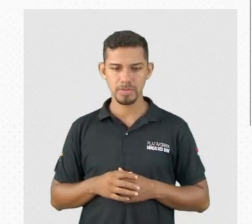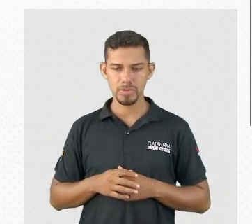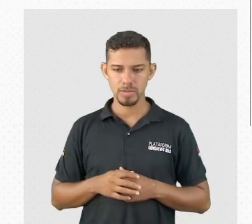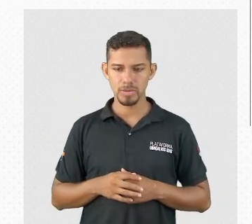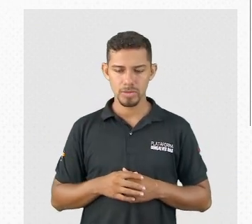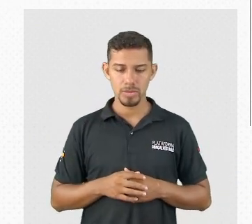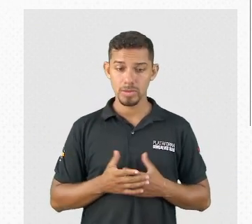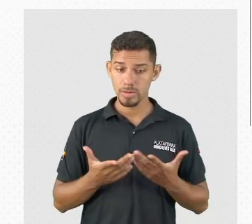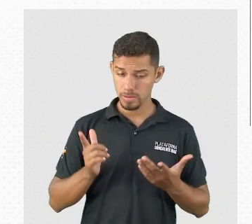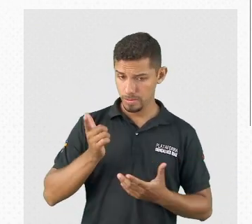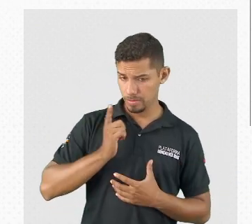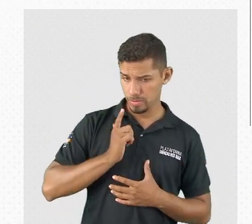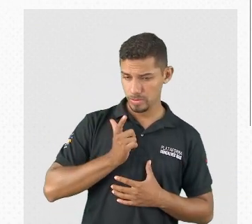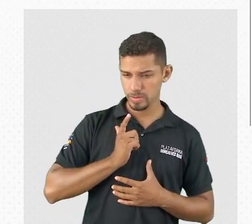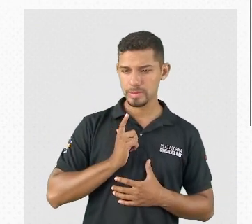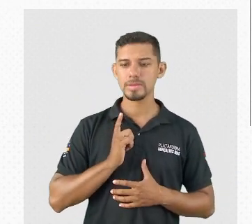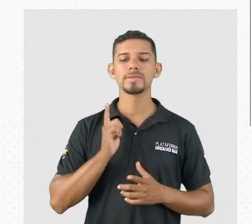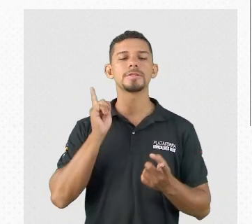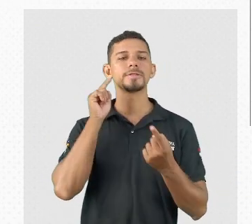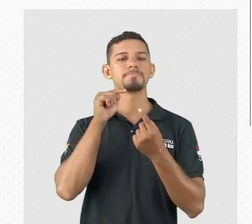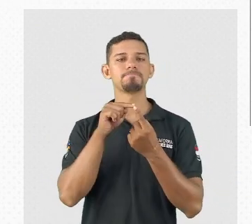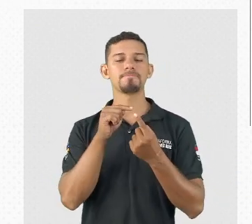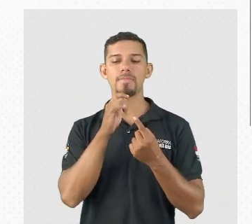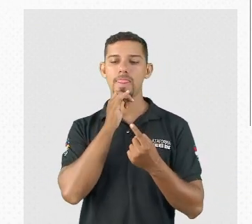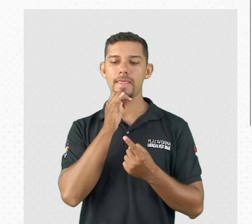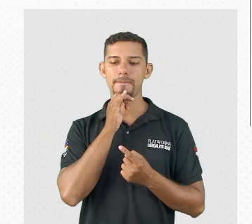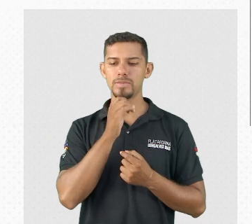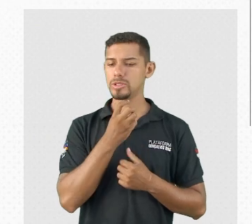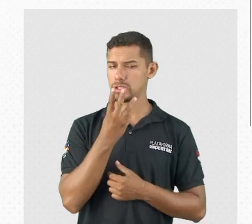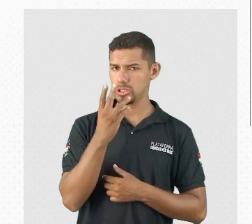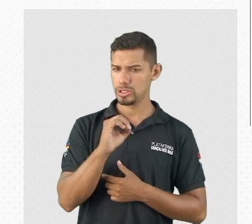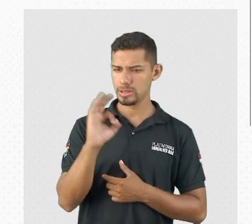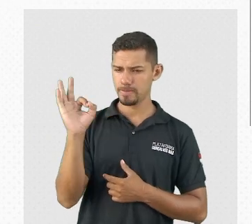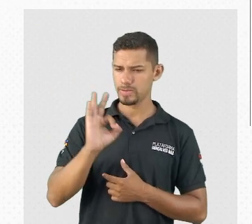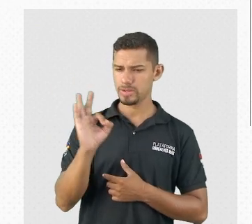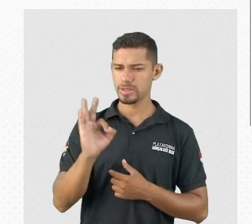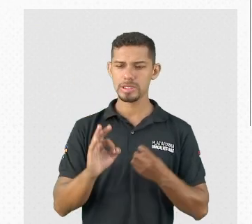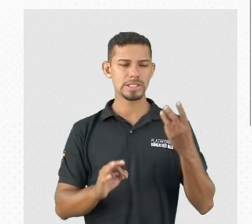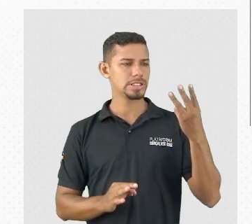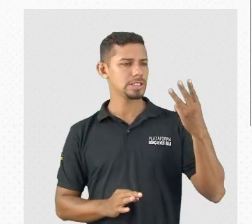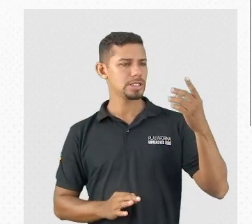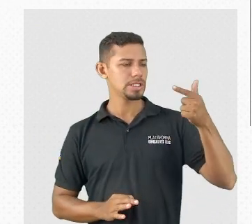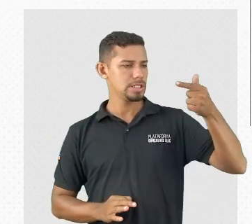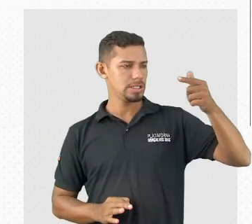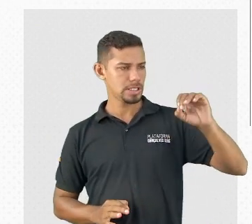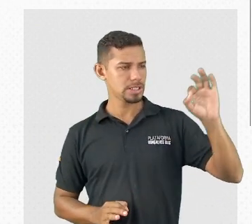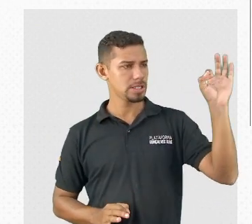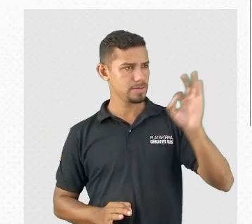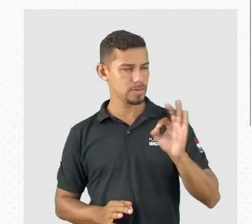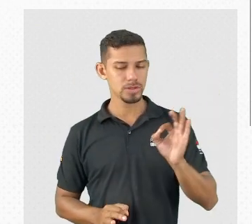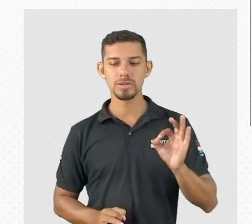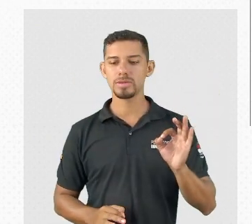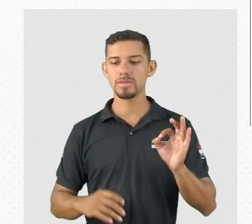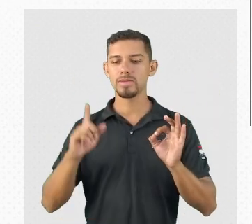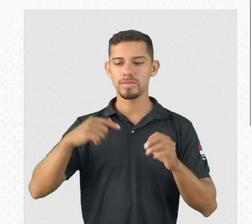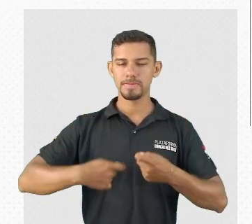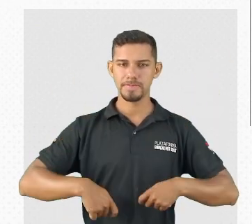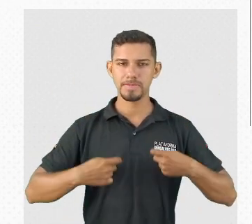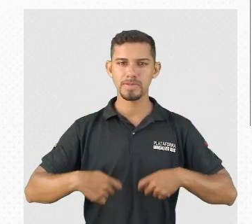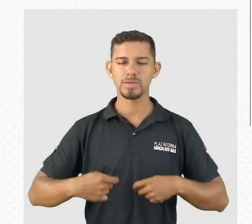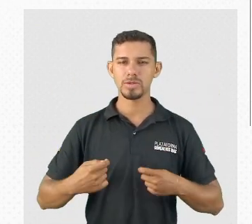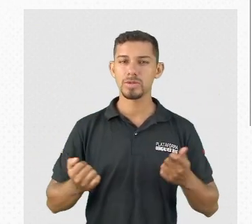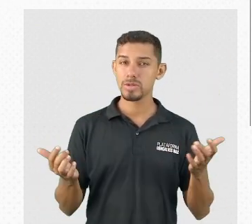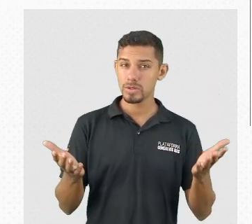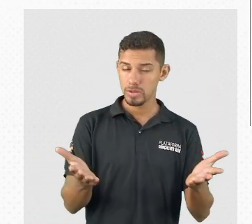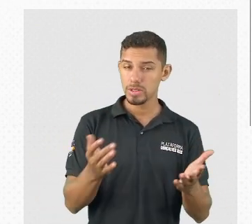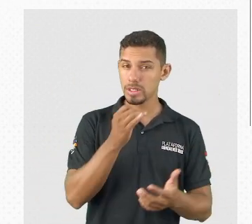tem essa determinação de que tem que ter uma proporção de 30% e 70% em relação aos gêneros, então a gente está